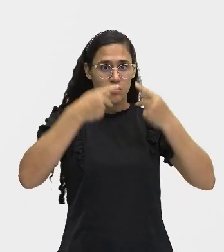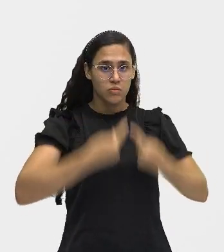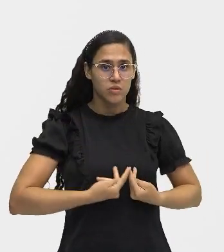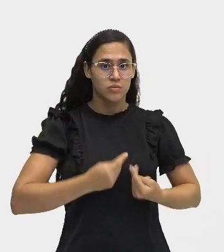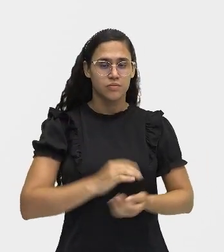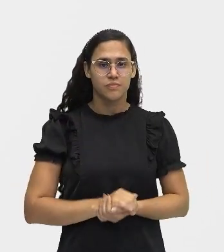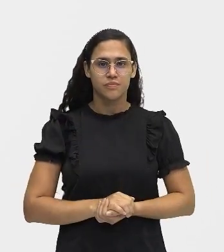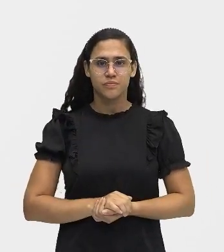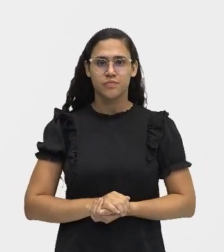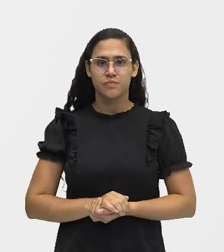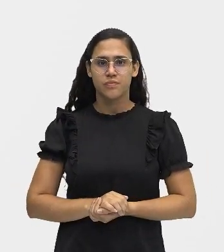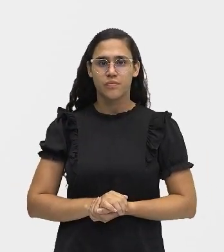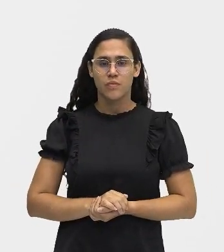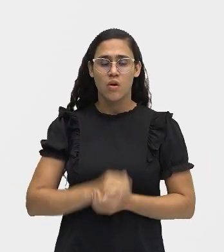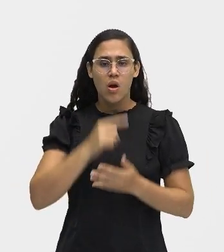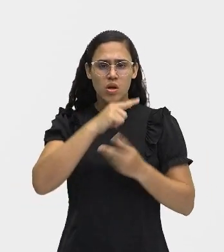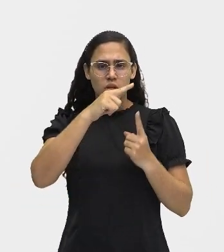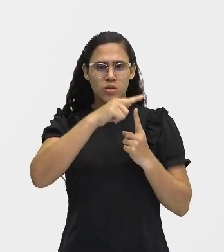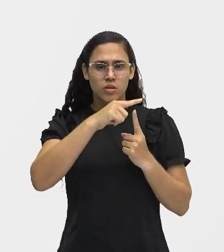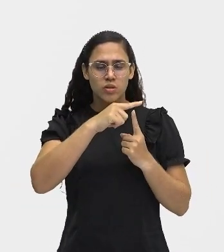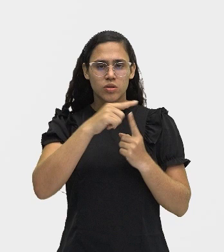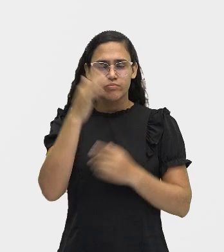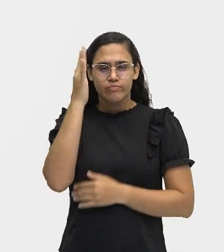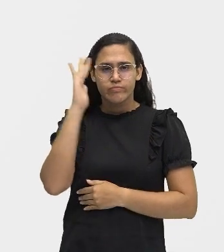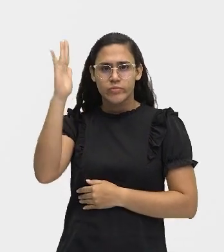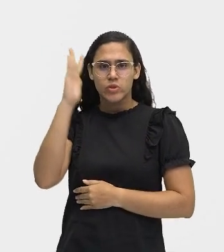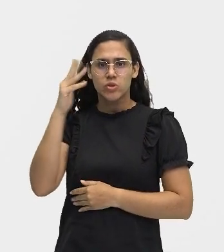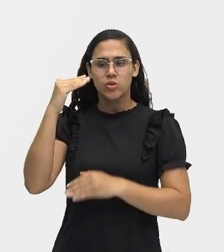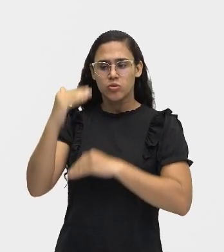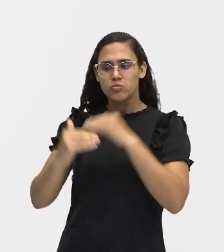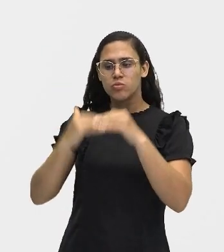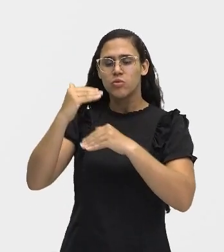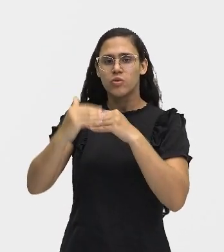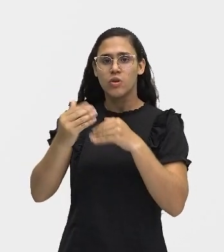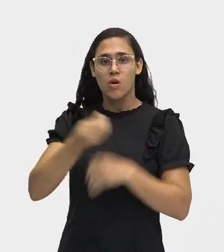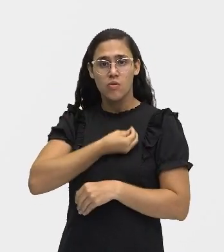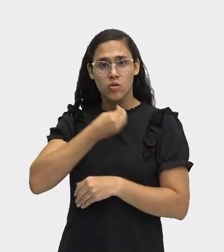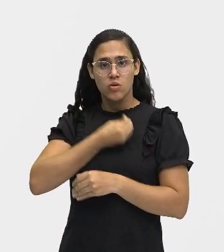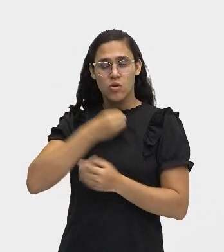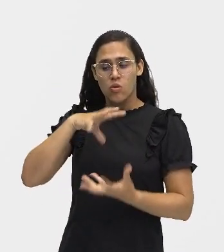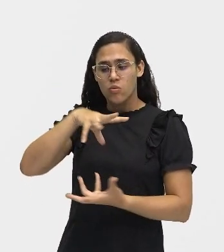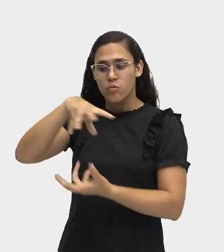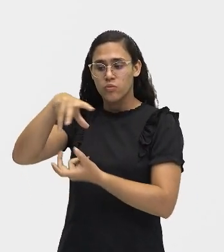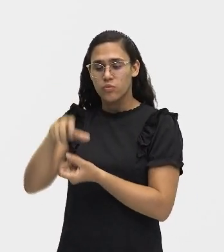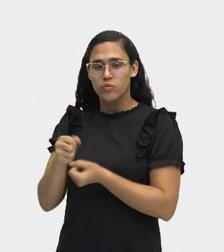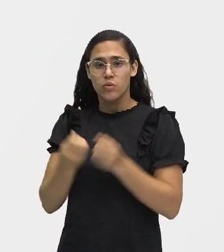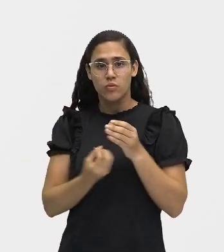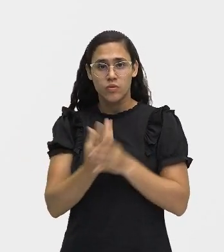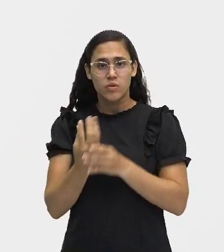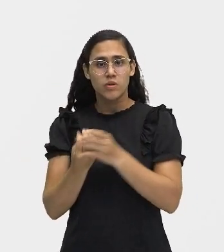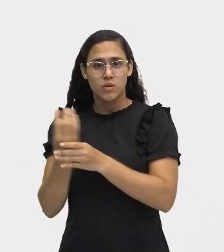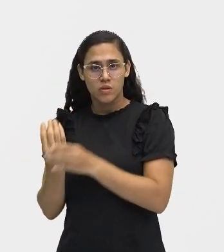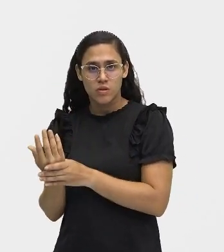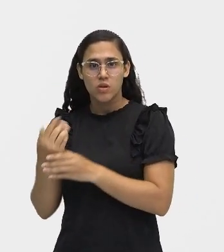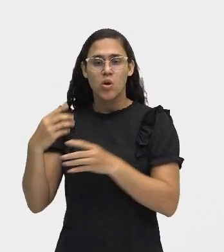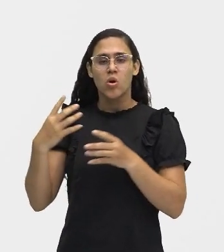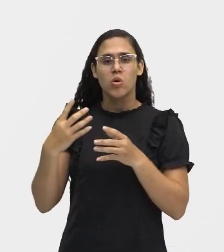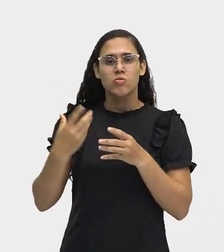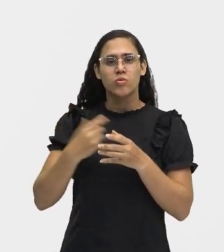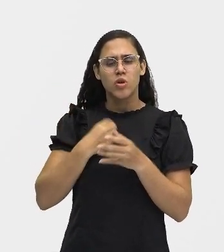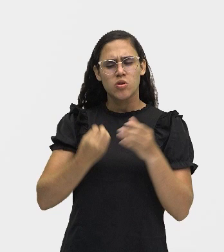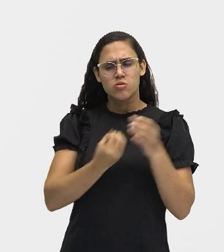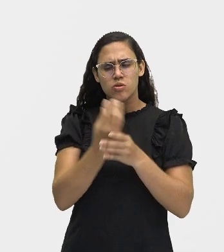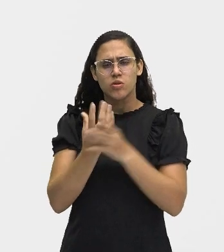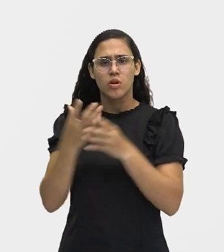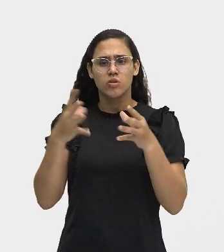Então, segundo as teorias evolutivas, a vida surgiu no planeta e desde então espécies têm surgido, desaparecido